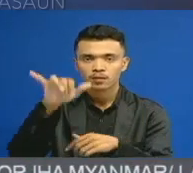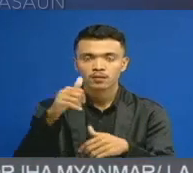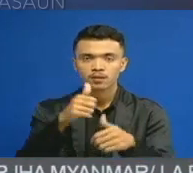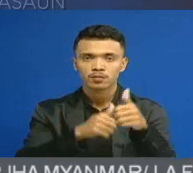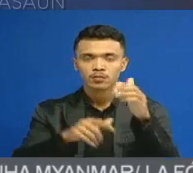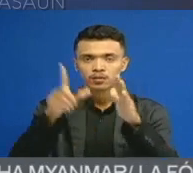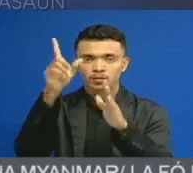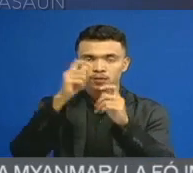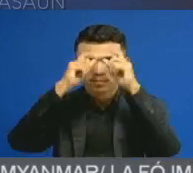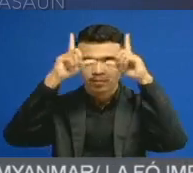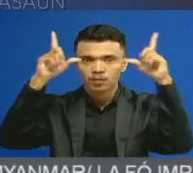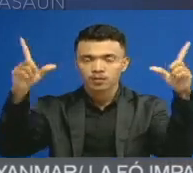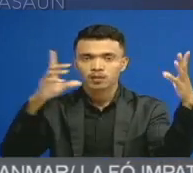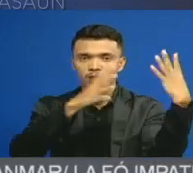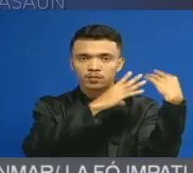na experiência, mas